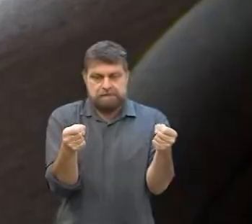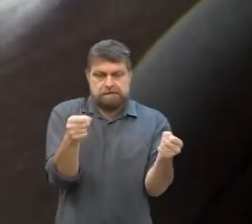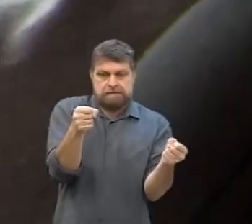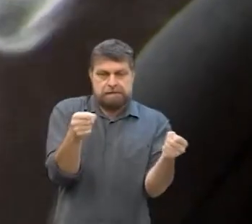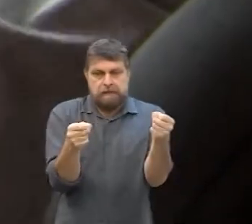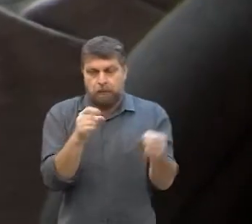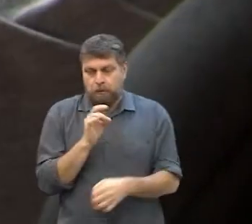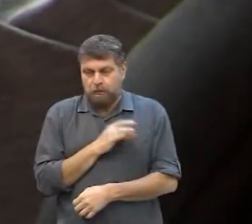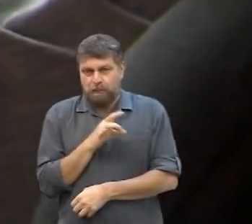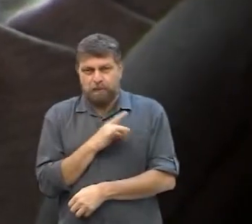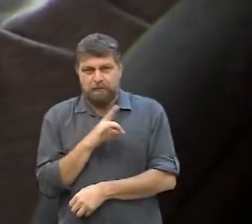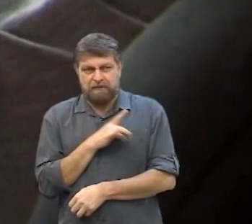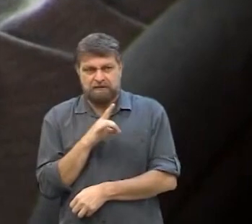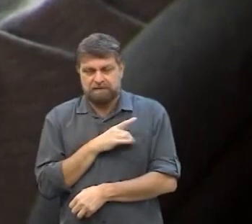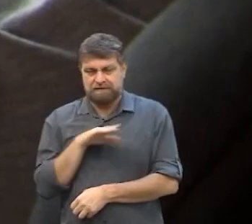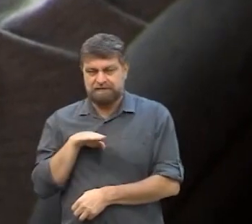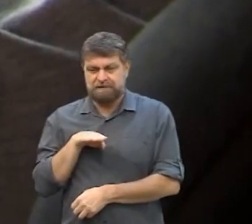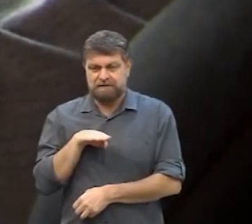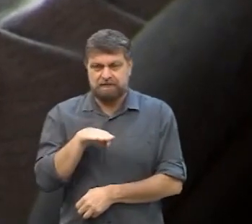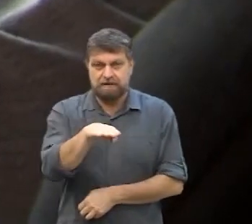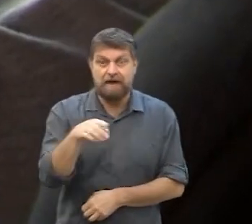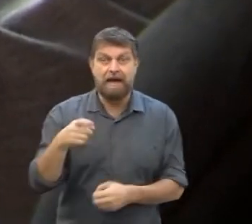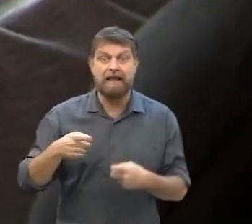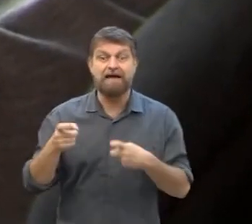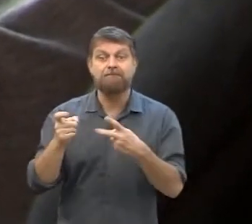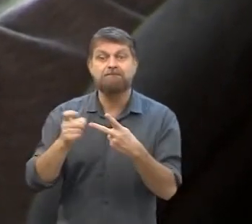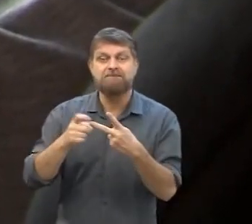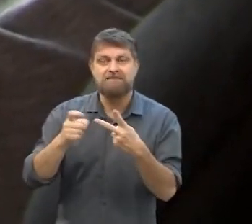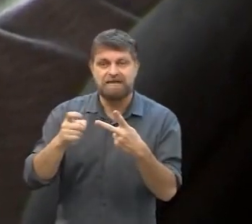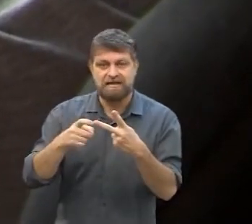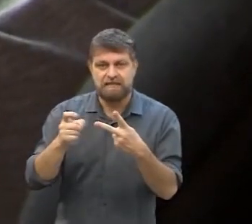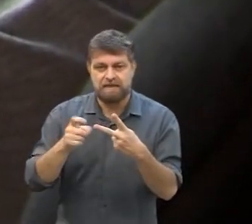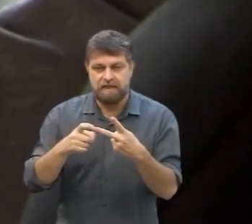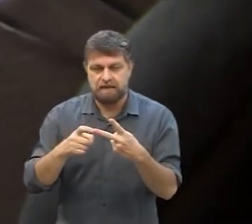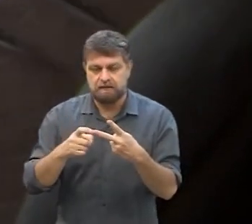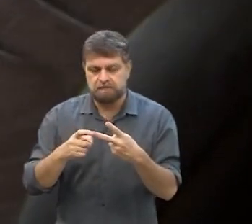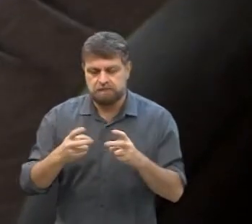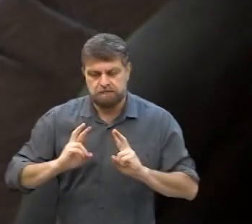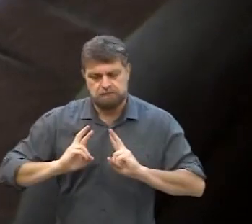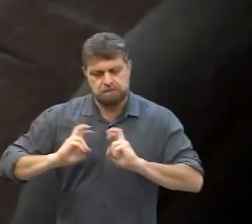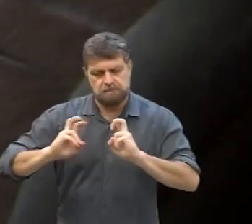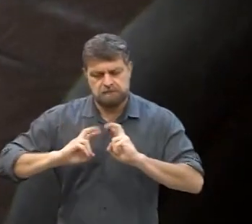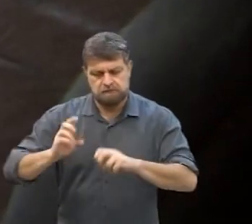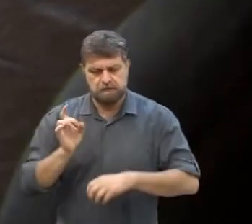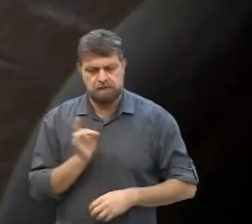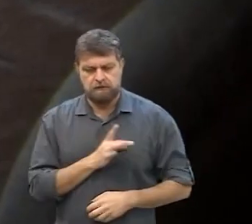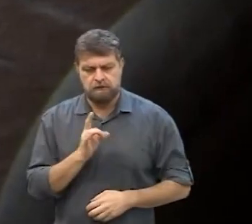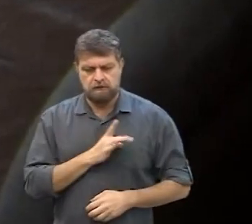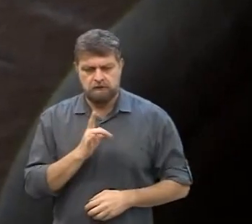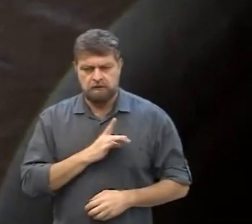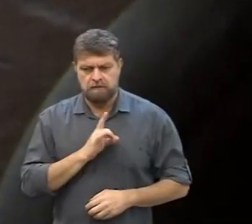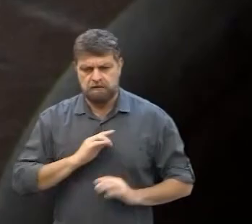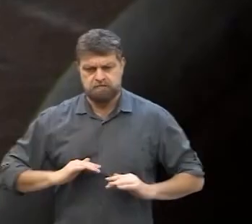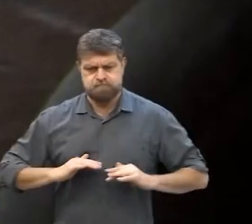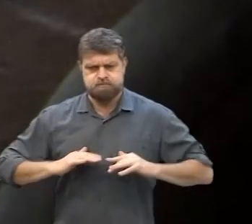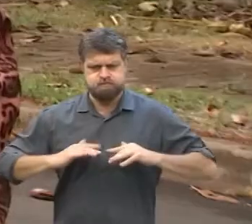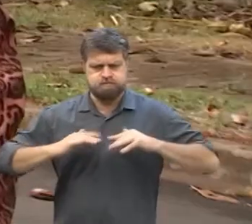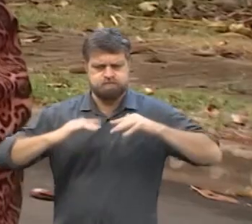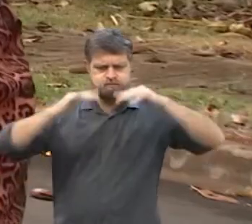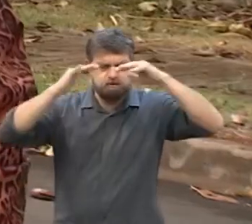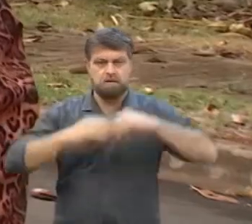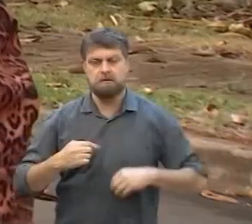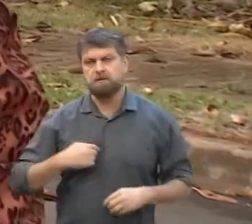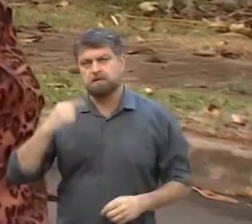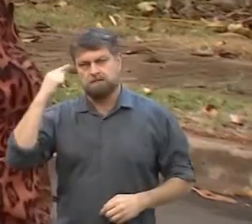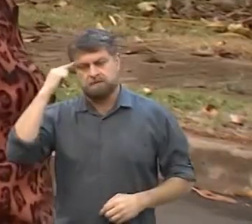na direção. Como se deslocava muito como veterinária, foi rápido perceber que o medo estava tomando conta.